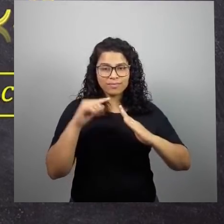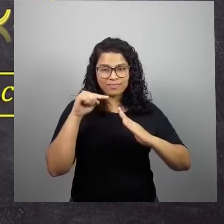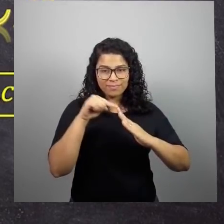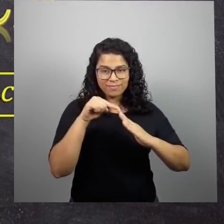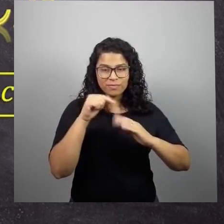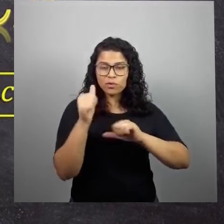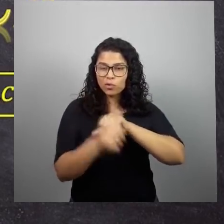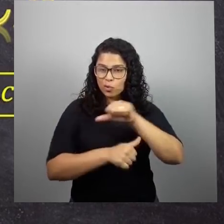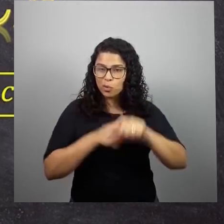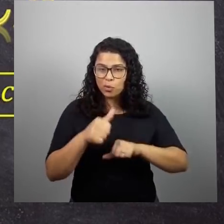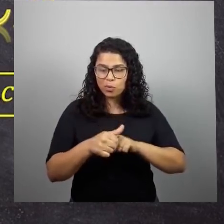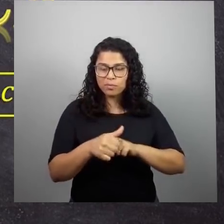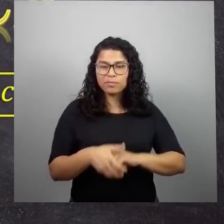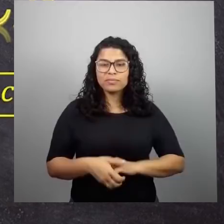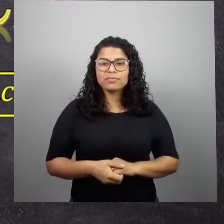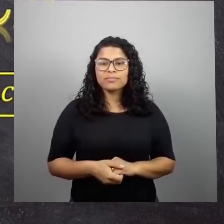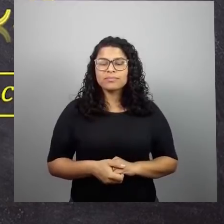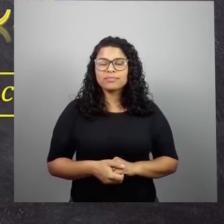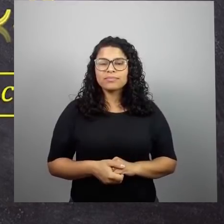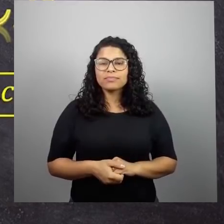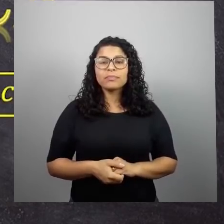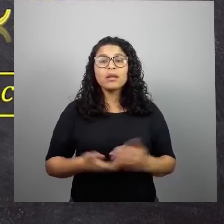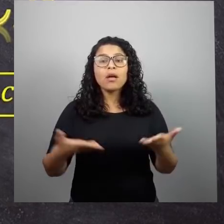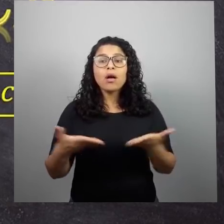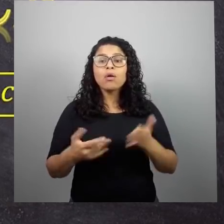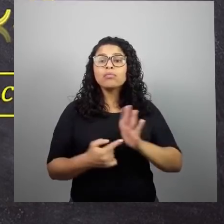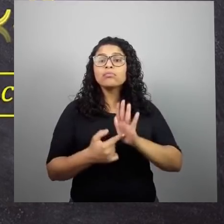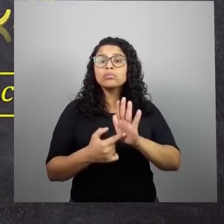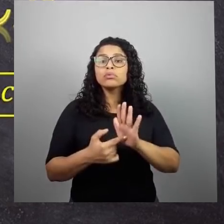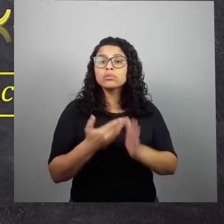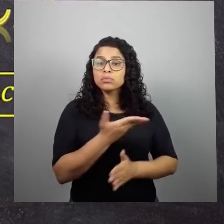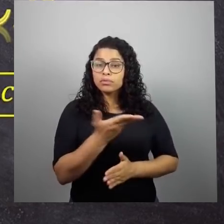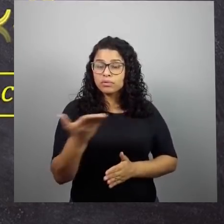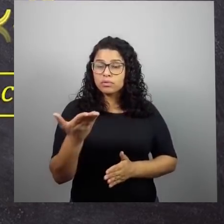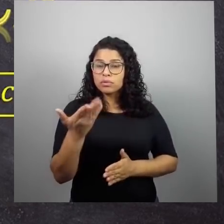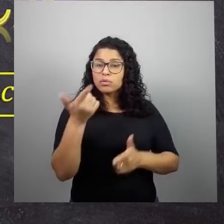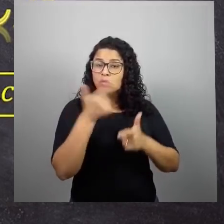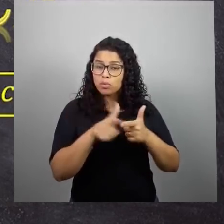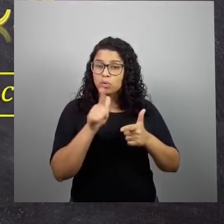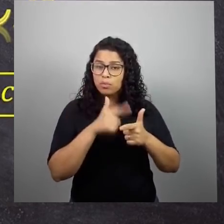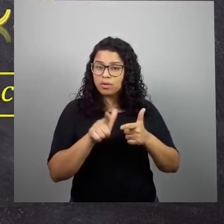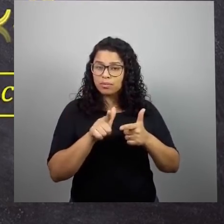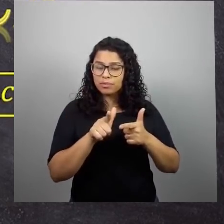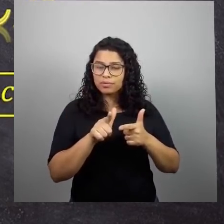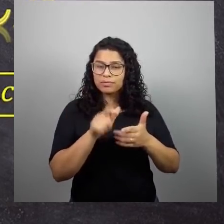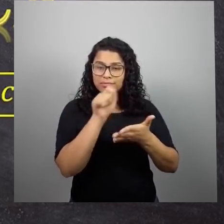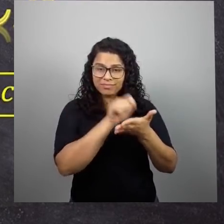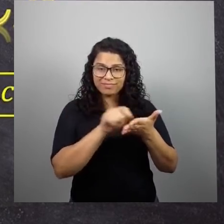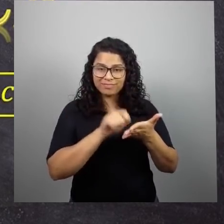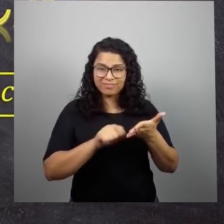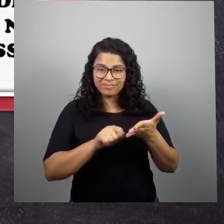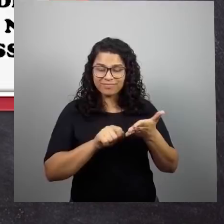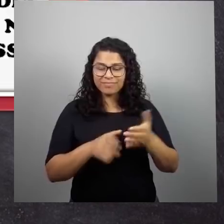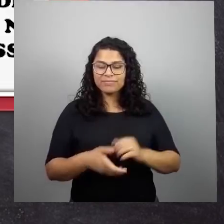Tranquilo. Agora eu vou mostrar o problema para vocês e vocês vão ver como tudo muda de